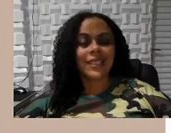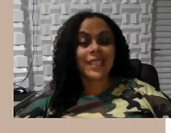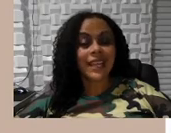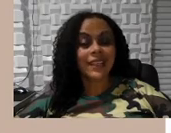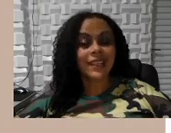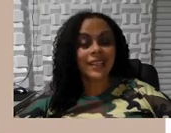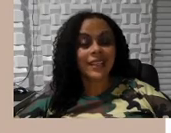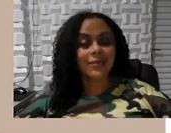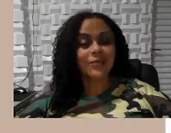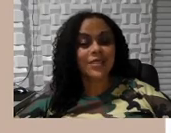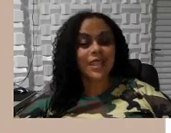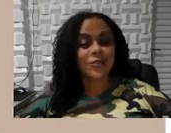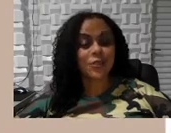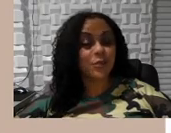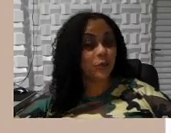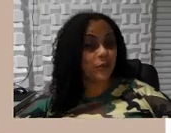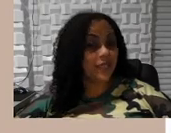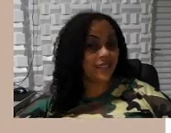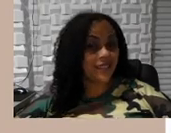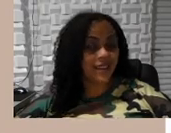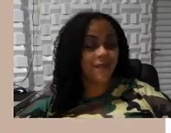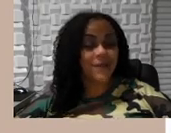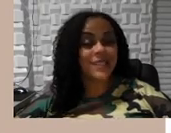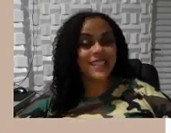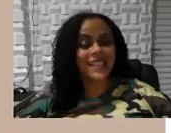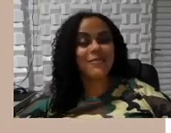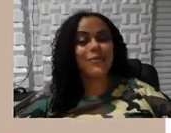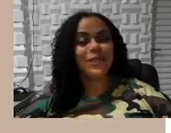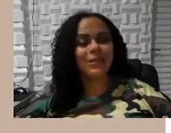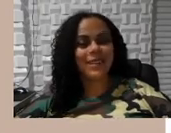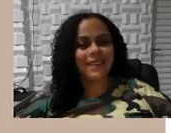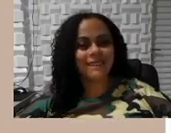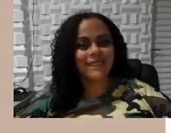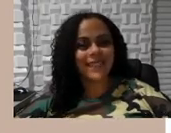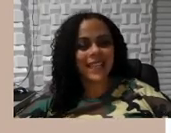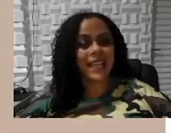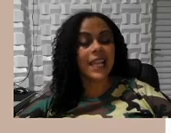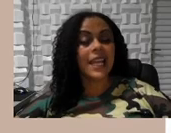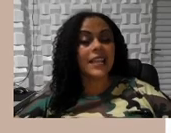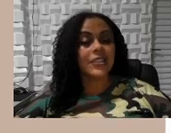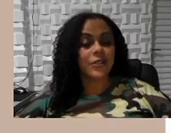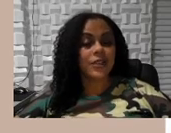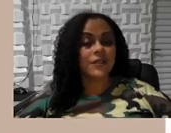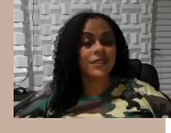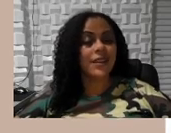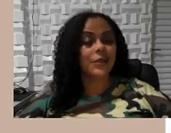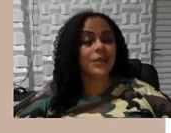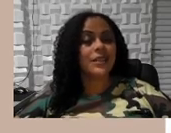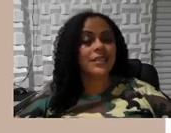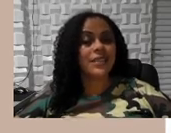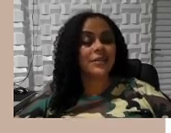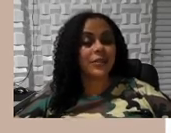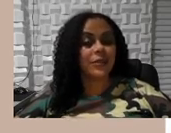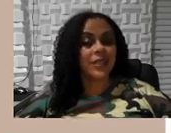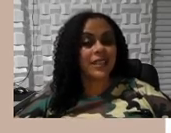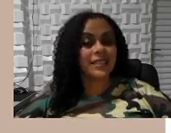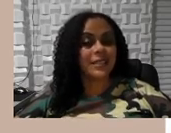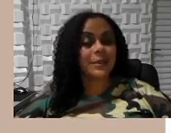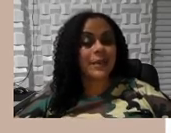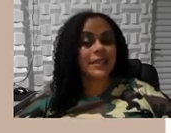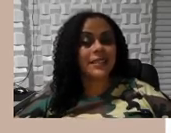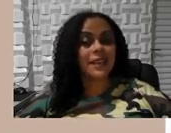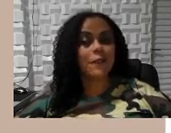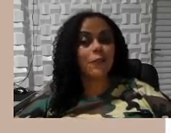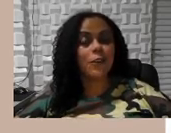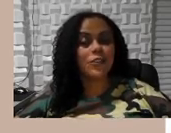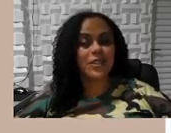E aí, galerinha, você achou que português é legal? Sim, é muito legal, tá? Só revisando, sílaba tônica é a sílaba